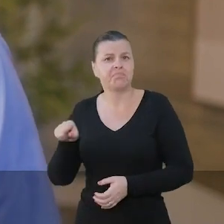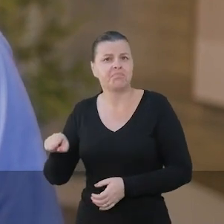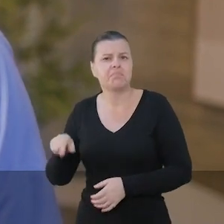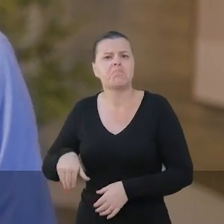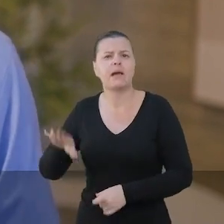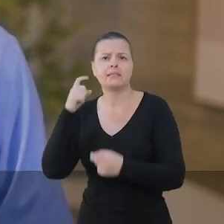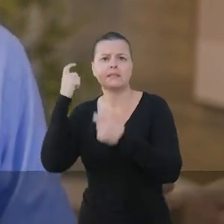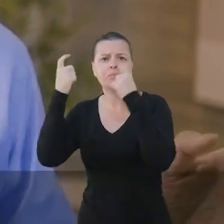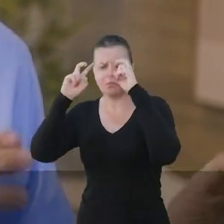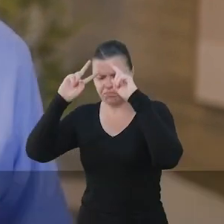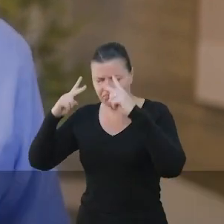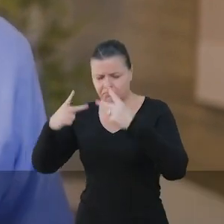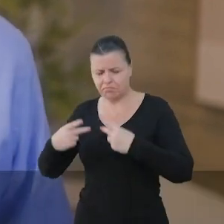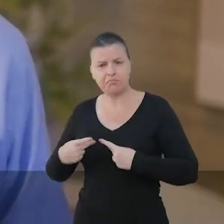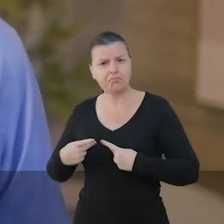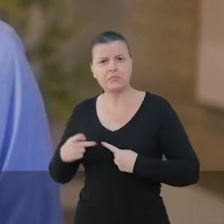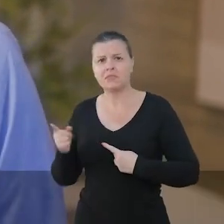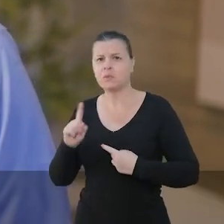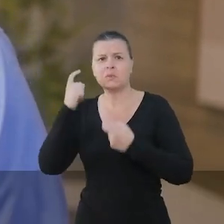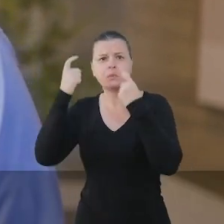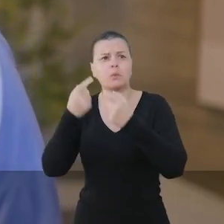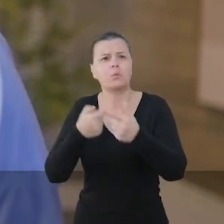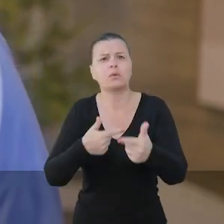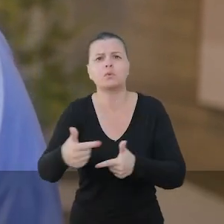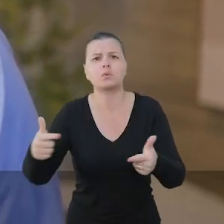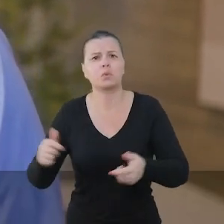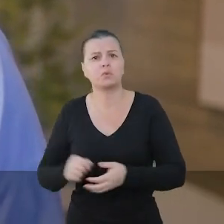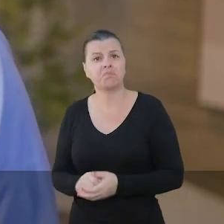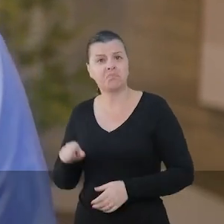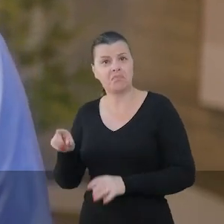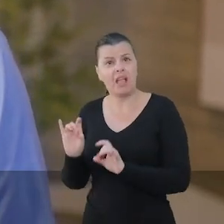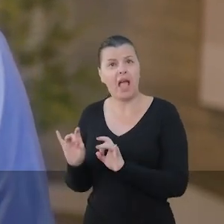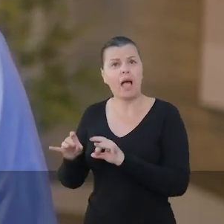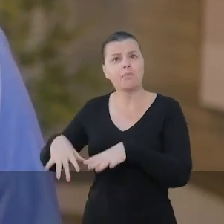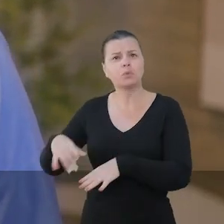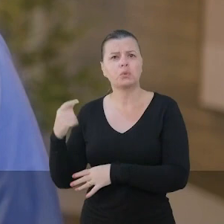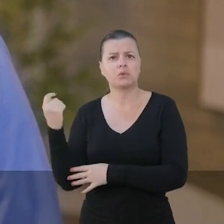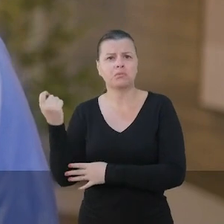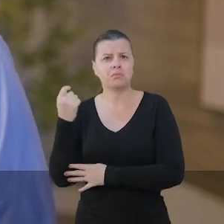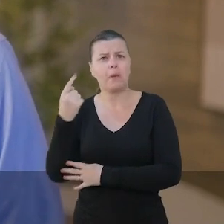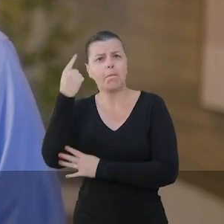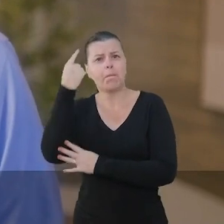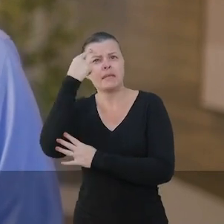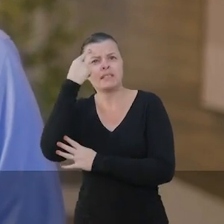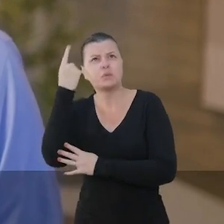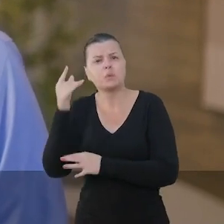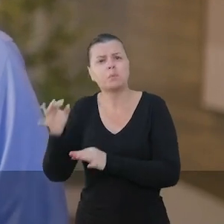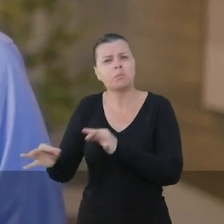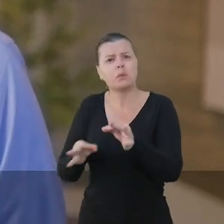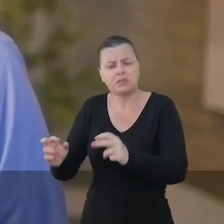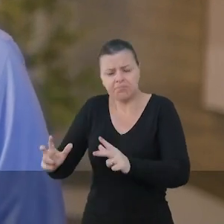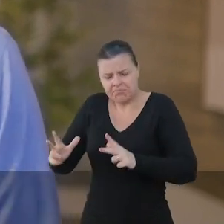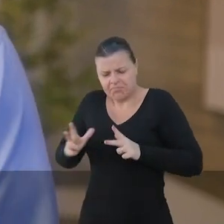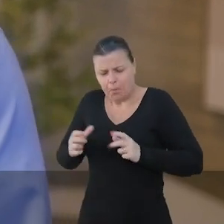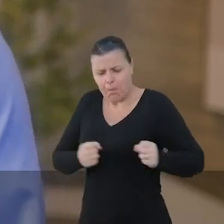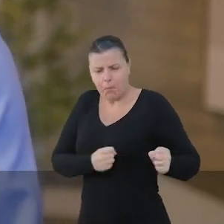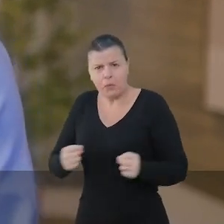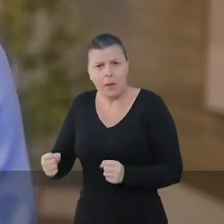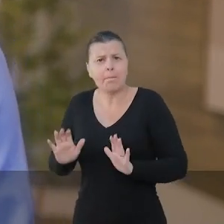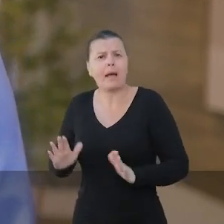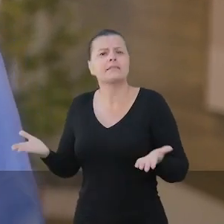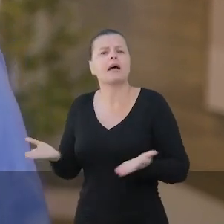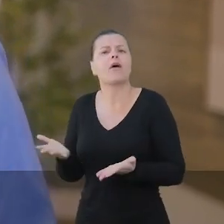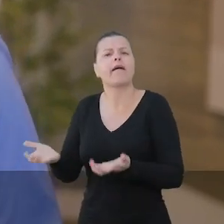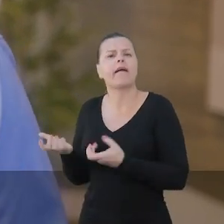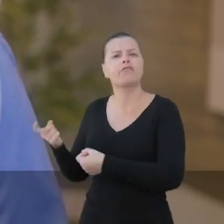se preocupa muito mais consigo do que com os outros. Que abandonou o Rio Grande por um projeto pessoal de poder e que agora